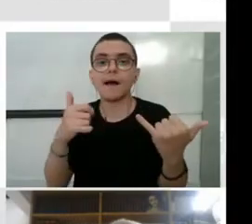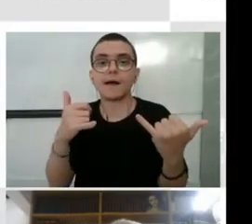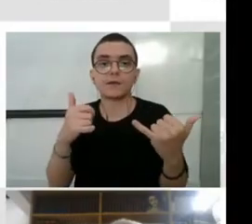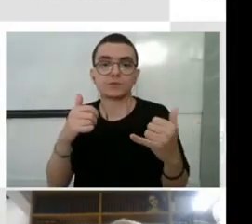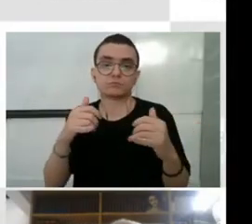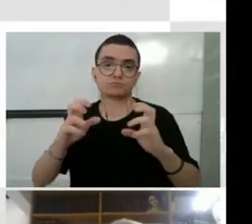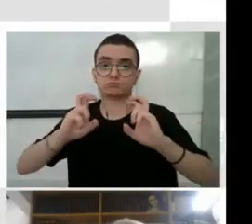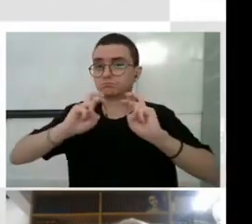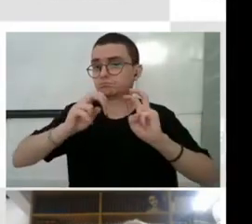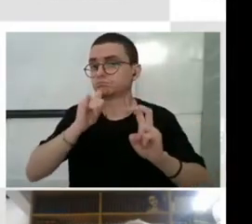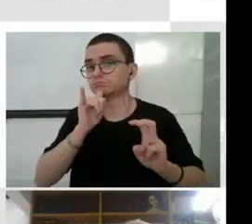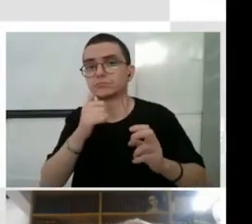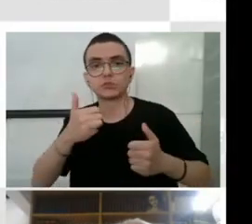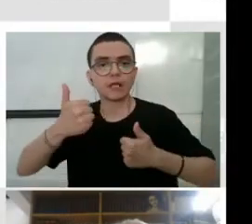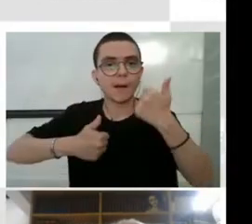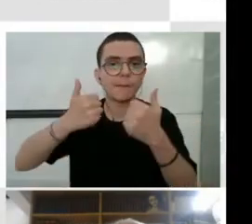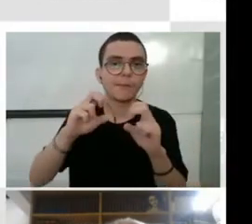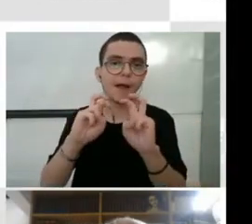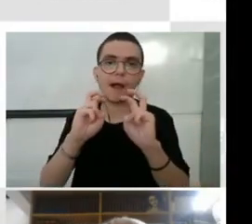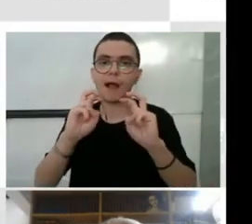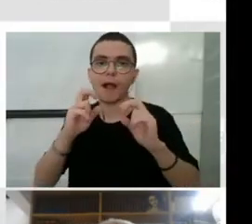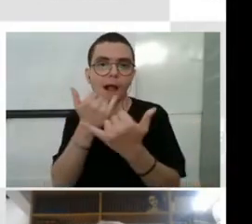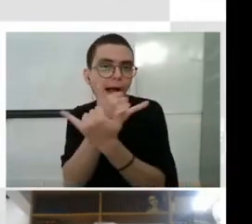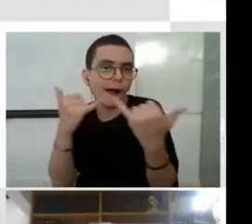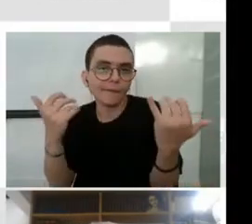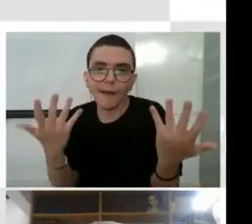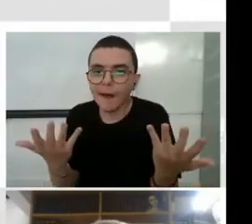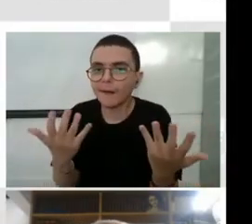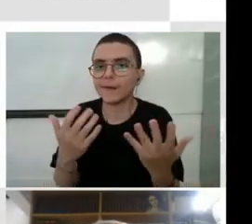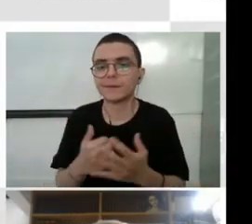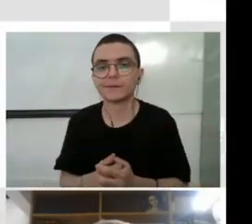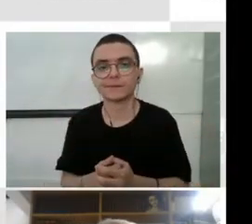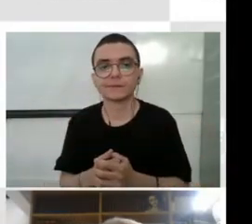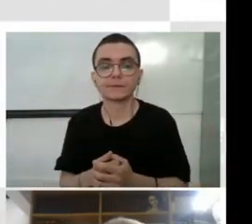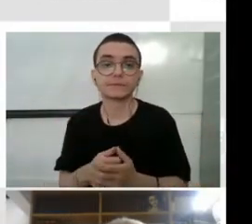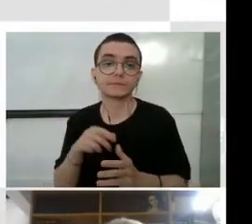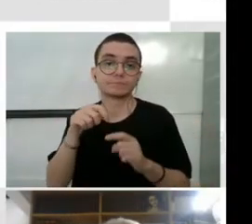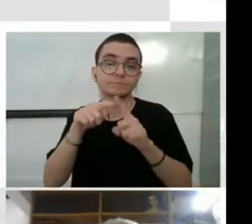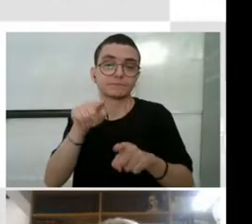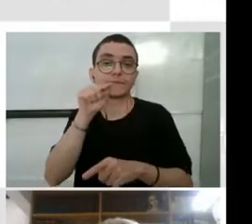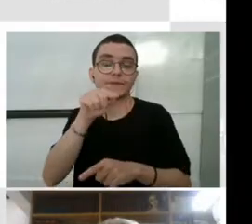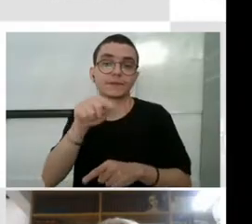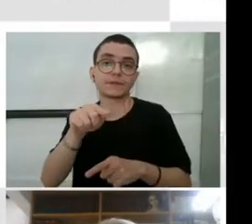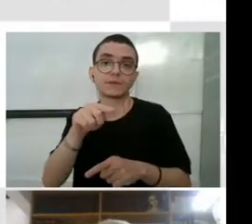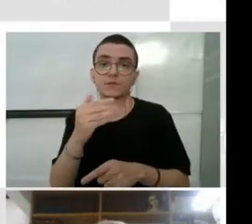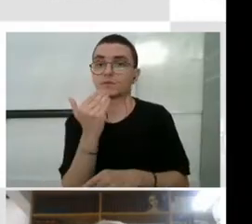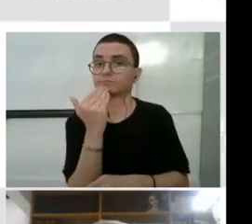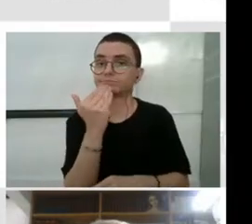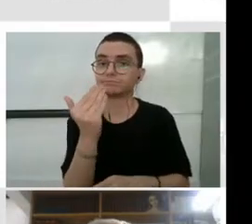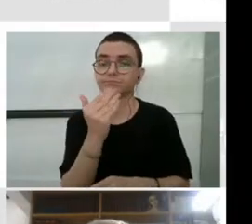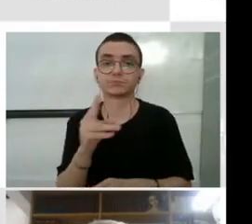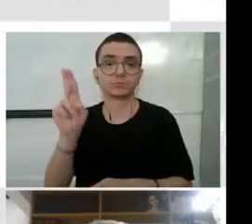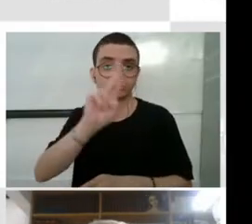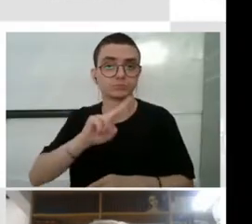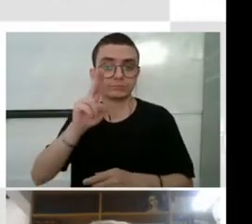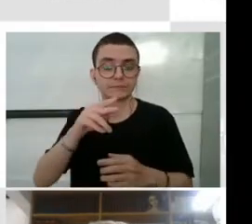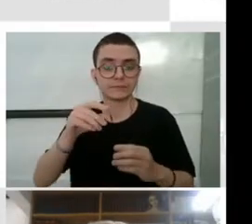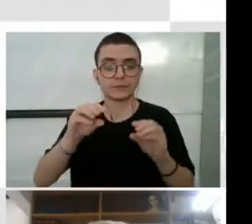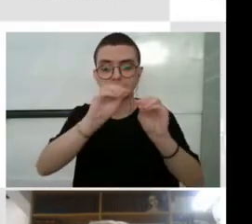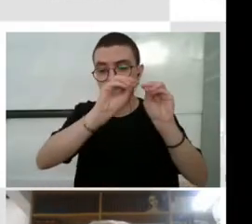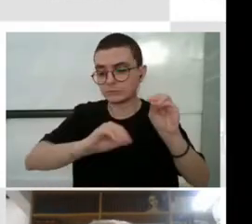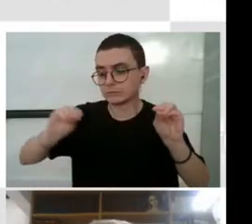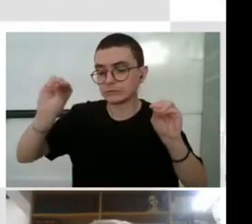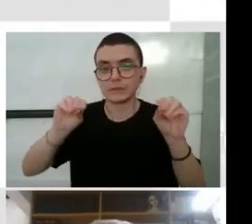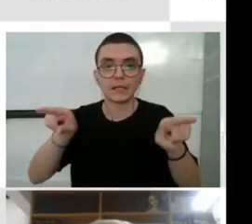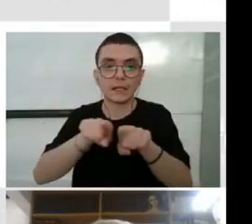etc. Mas essa tendência provavelmente abranda ou se inverte à medida que a demanda por transporte aumenta, particularmente no setor de